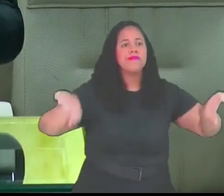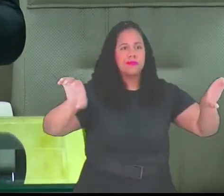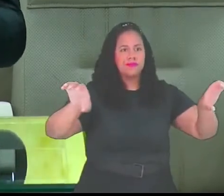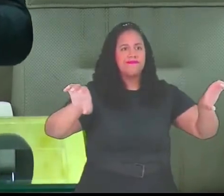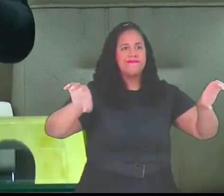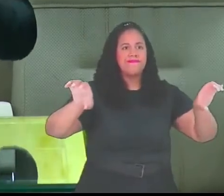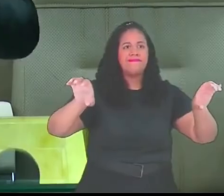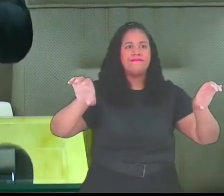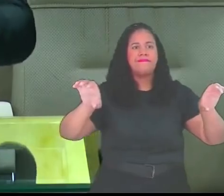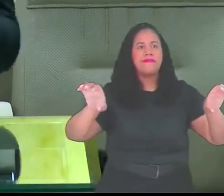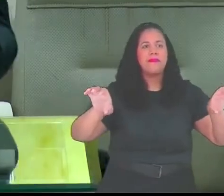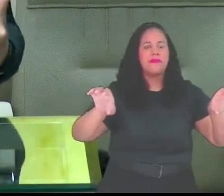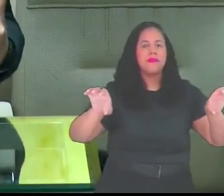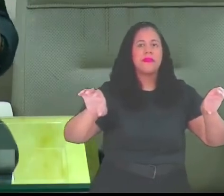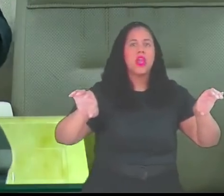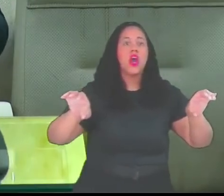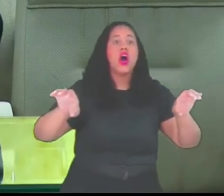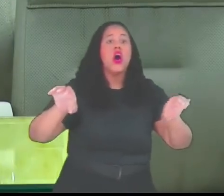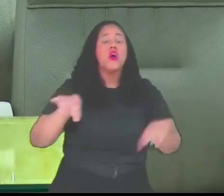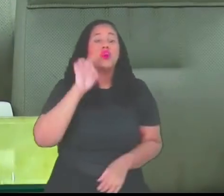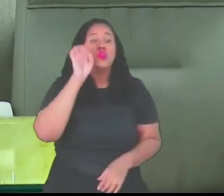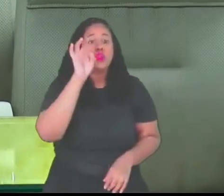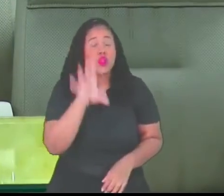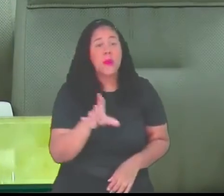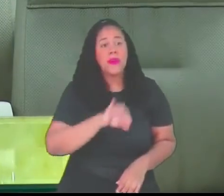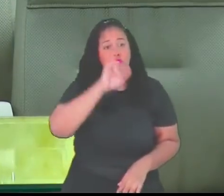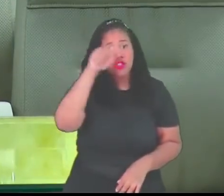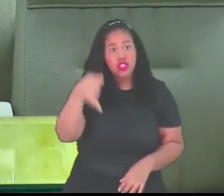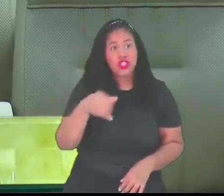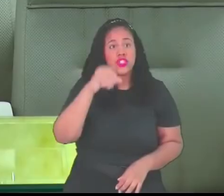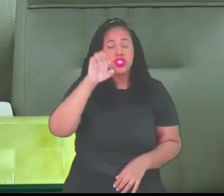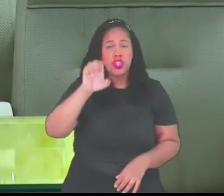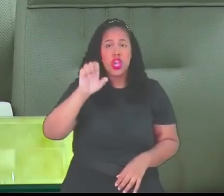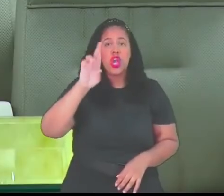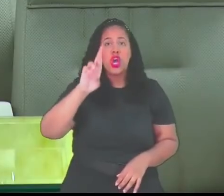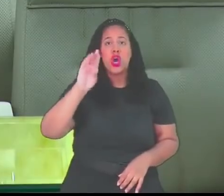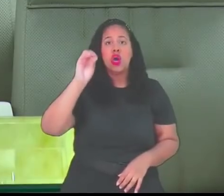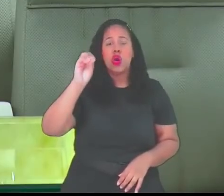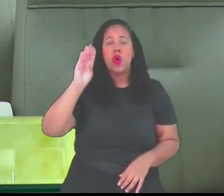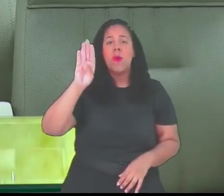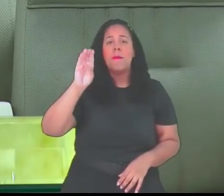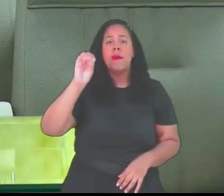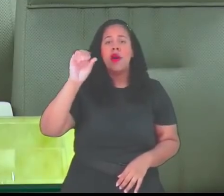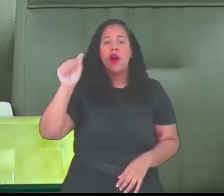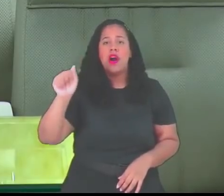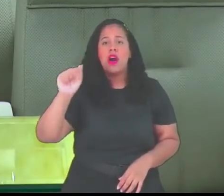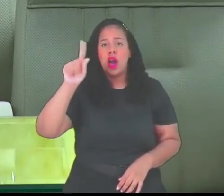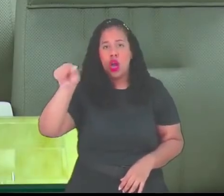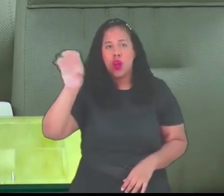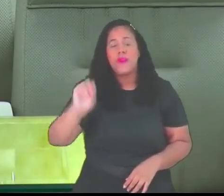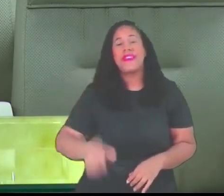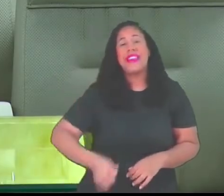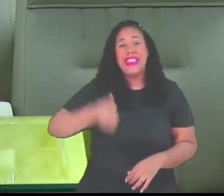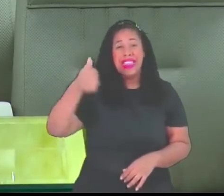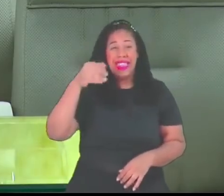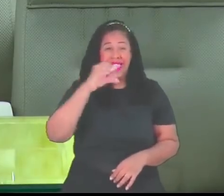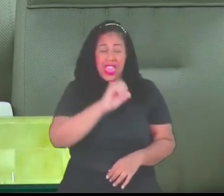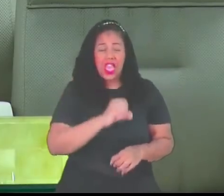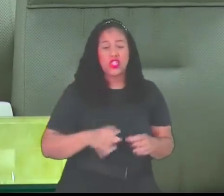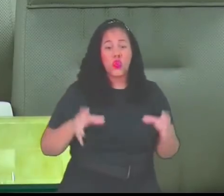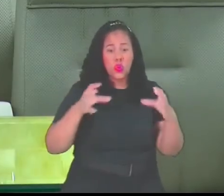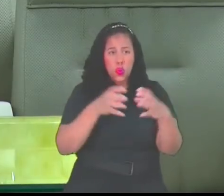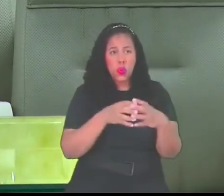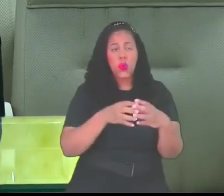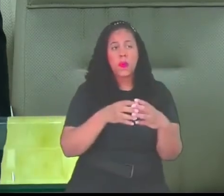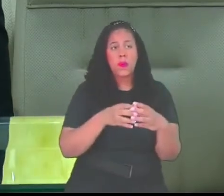Somente com Jeroboão, que era o primeiro ministro, 10 tribos foram para o norte, 2